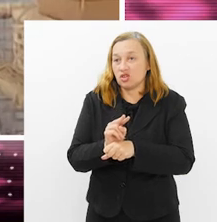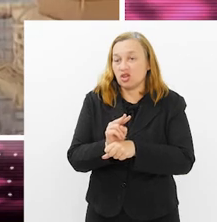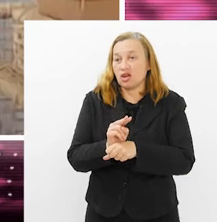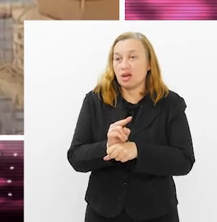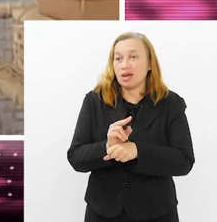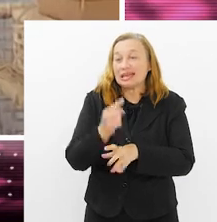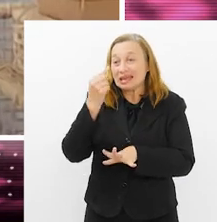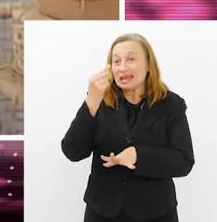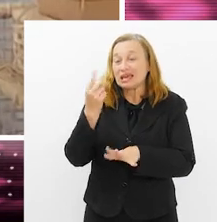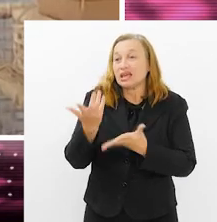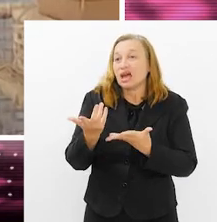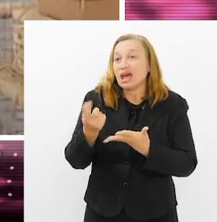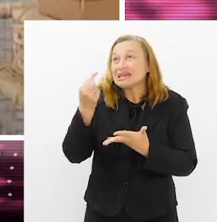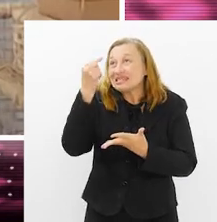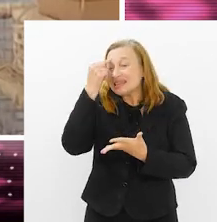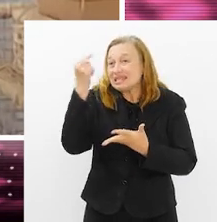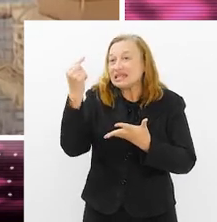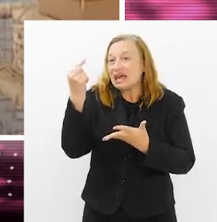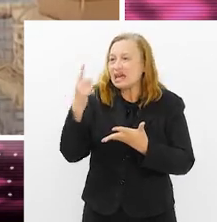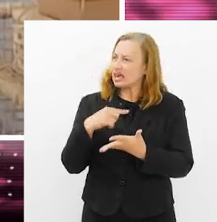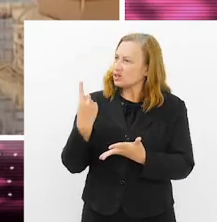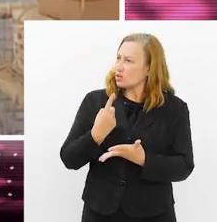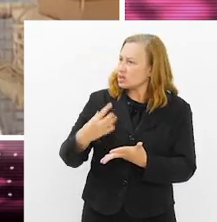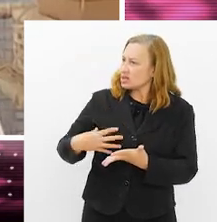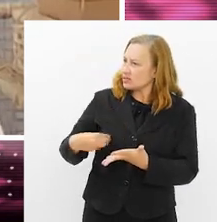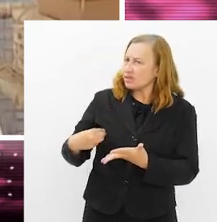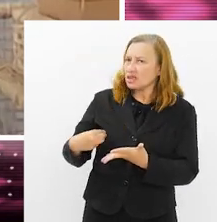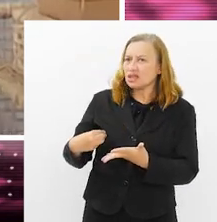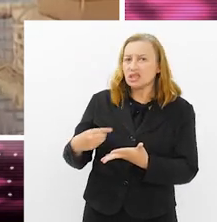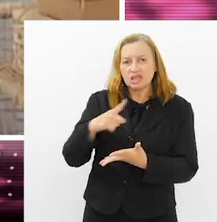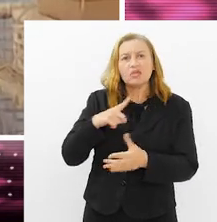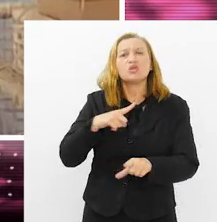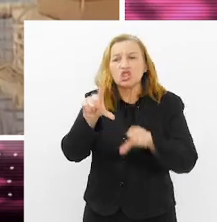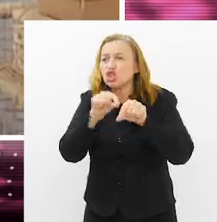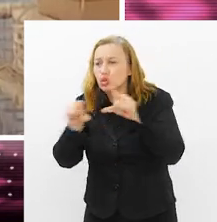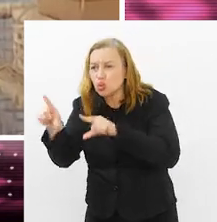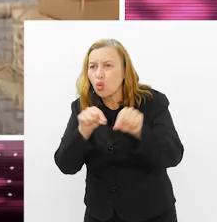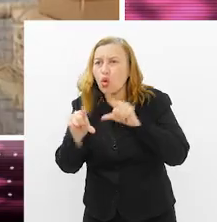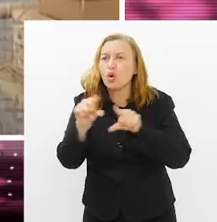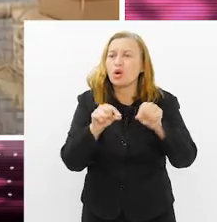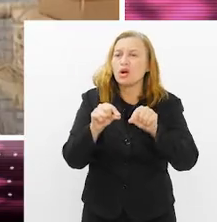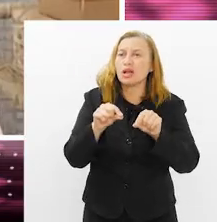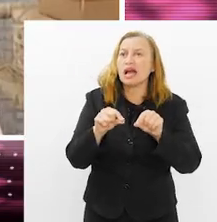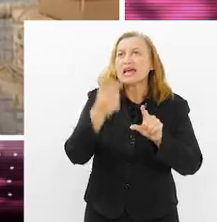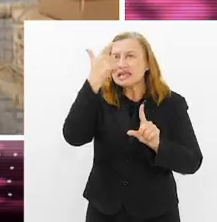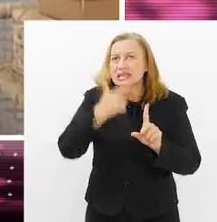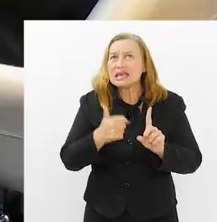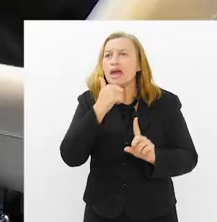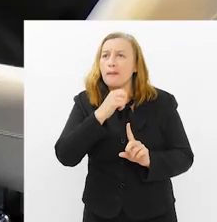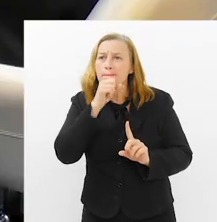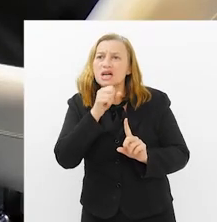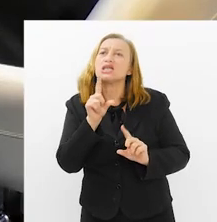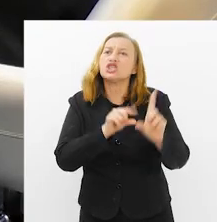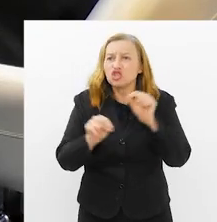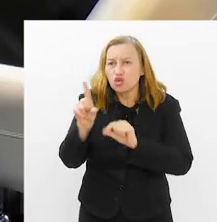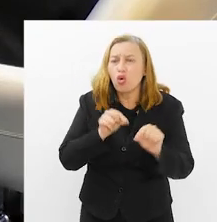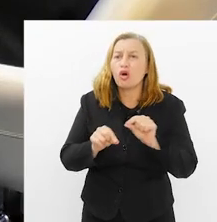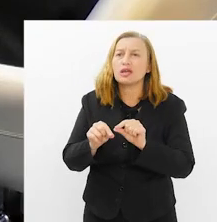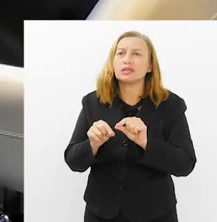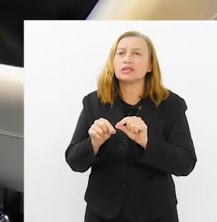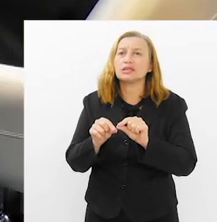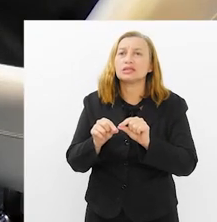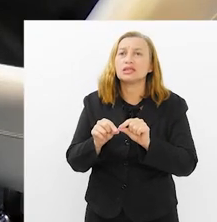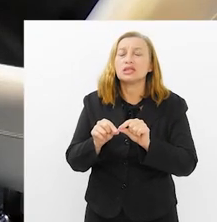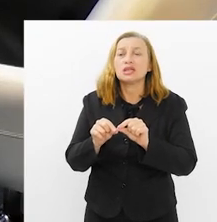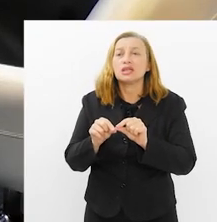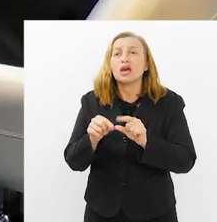e passar essa ideia de que a nossa vida são escolhas, sabe? Maternidade e a paternidade são